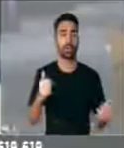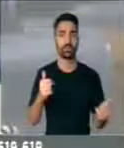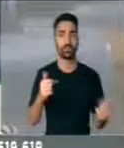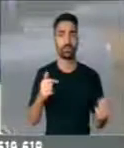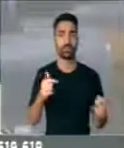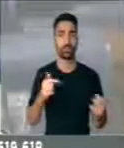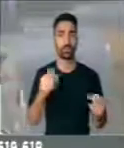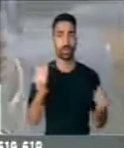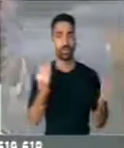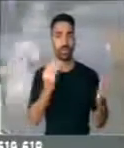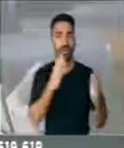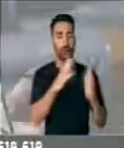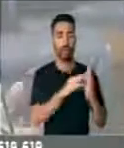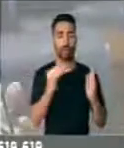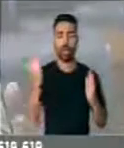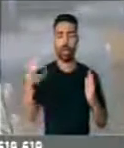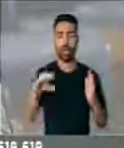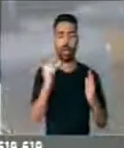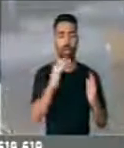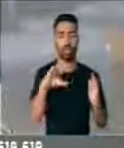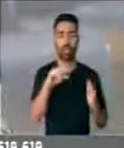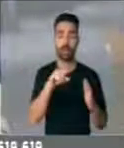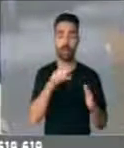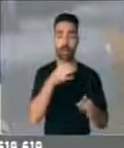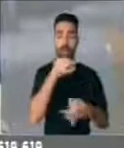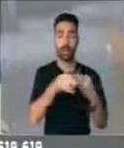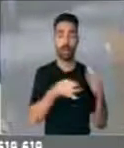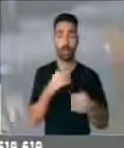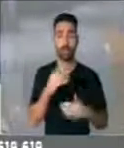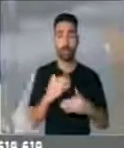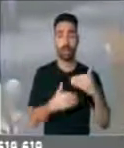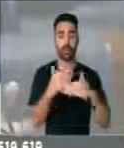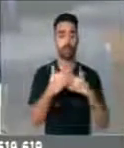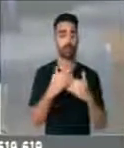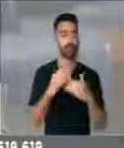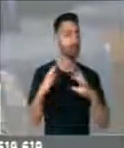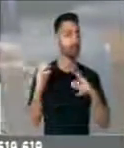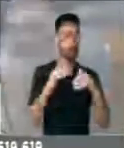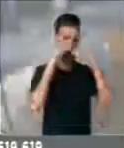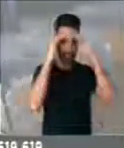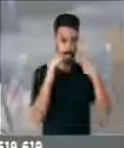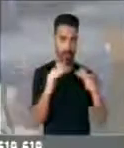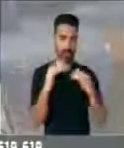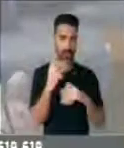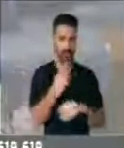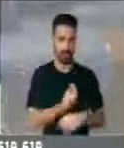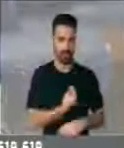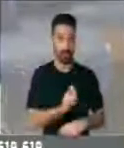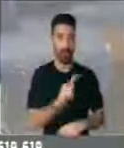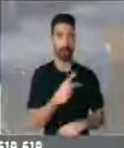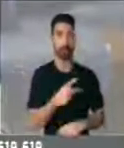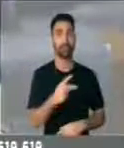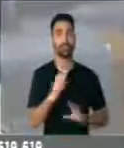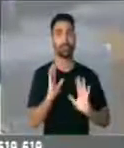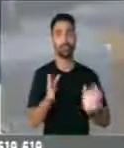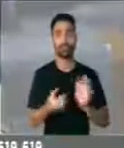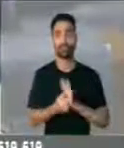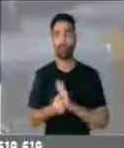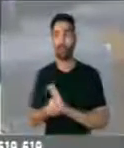jurídico, que tem uma visão progressista, é um nome respeitado e apresentado por um conjunto